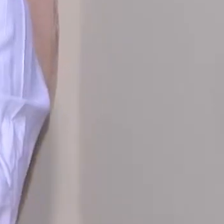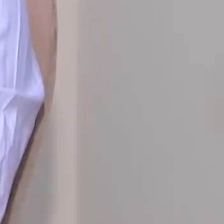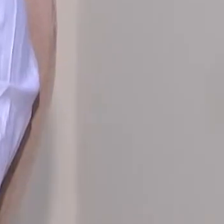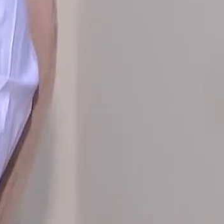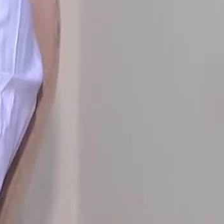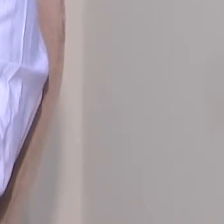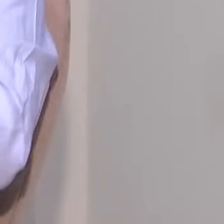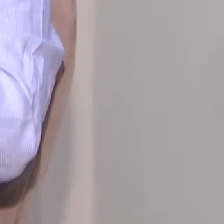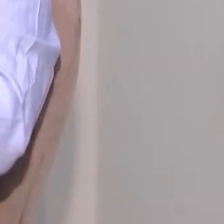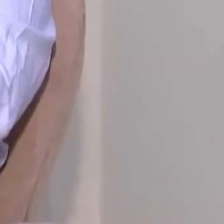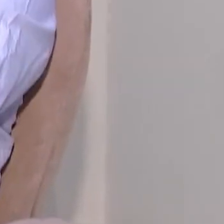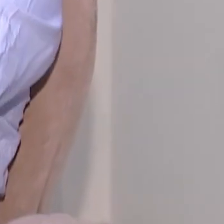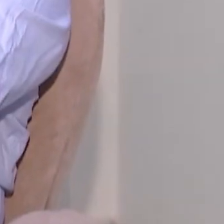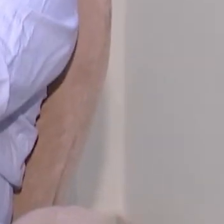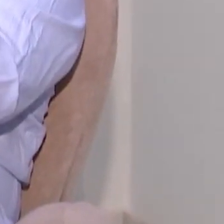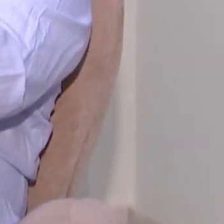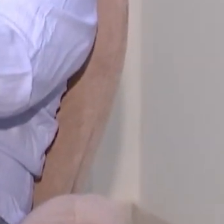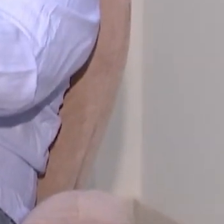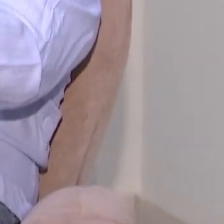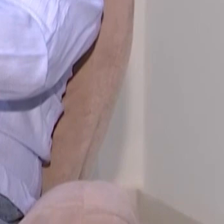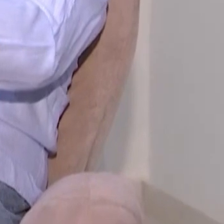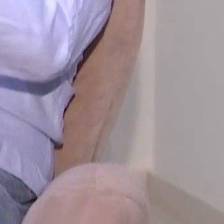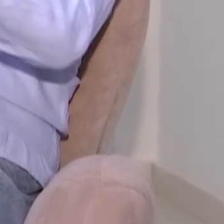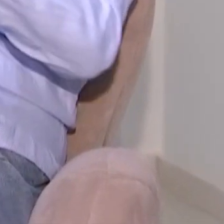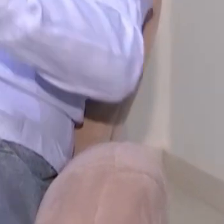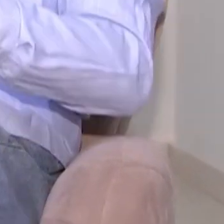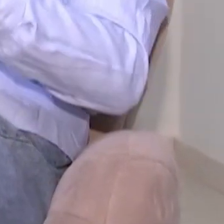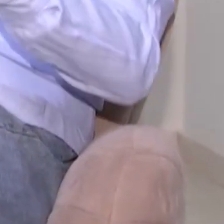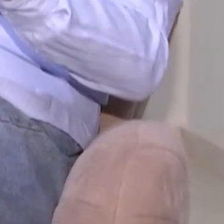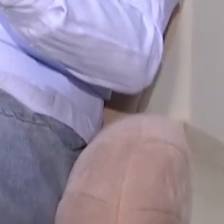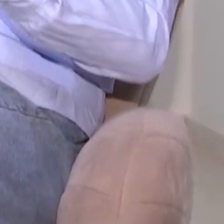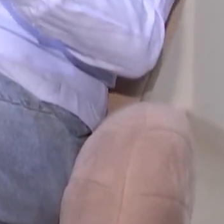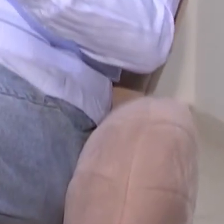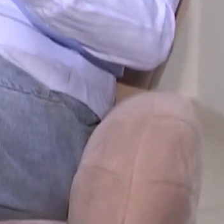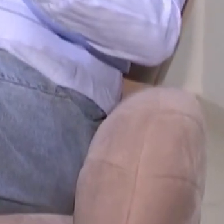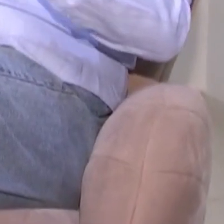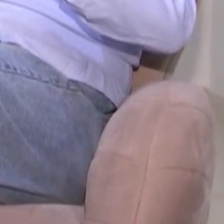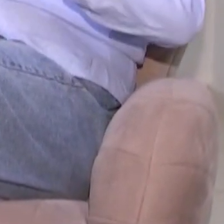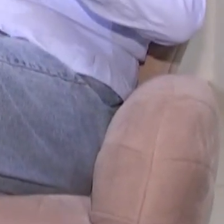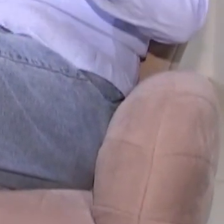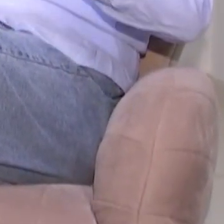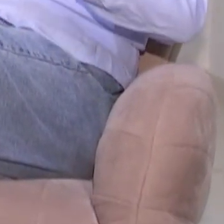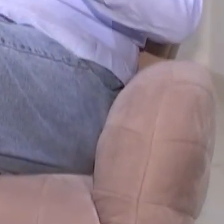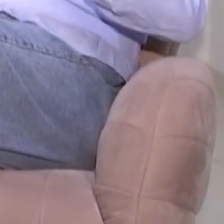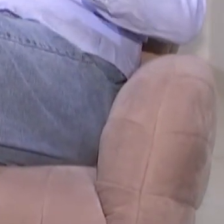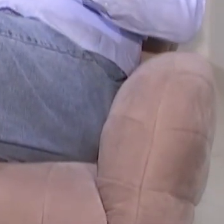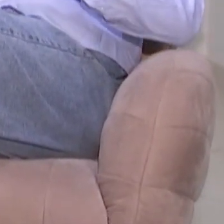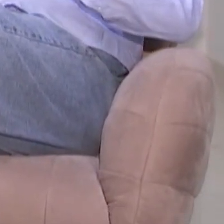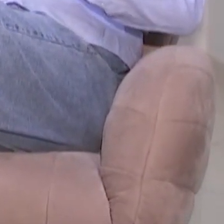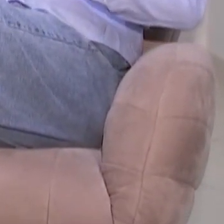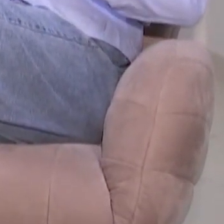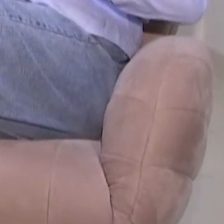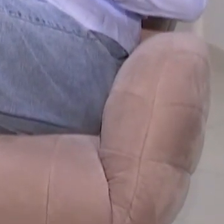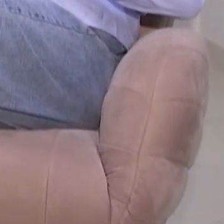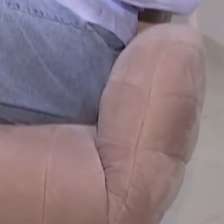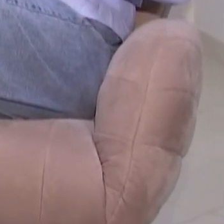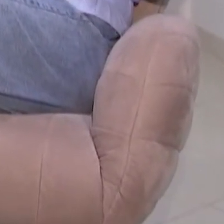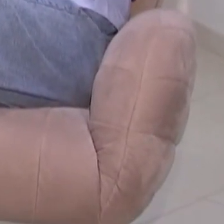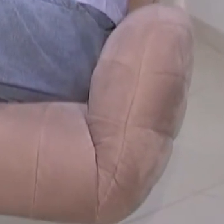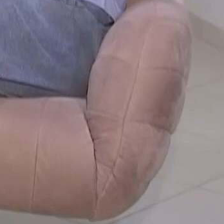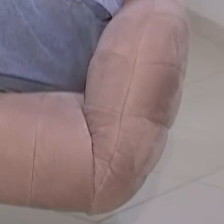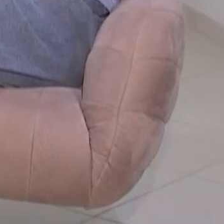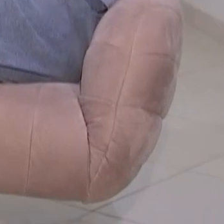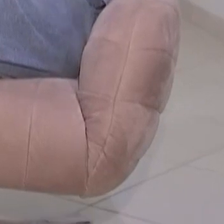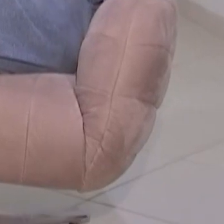vai compilando aquilo e te trazendo respostas. Normalmente fica mais fácil da gente enxergar em forma gráfica. Então, gráfico